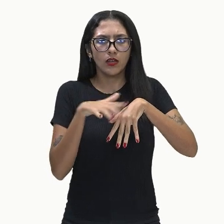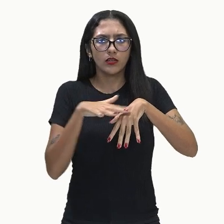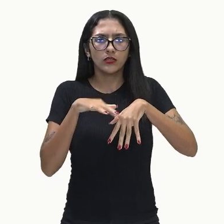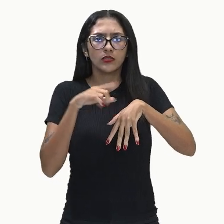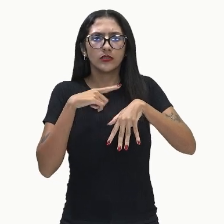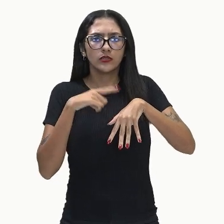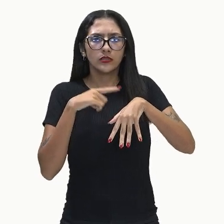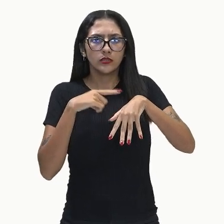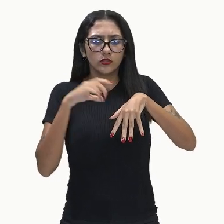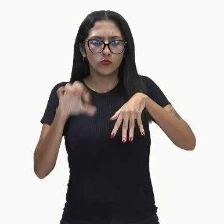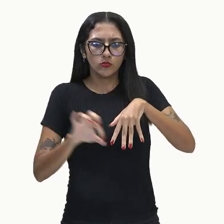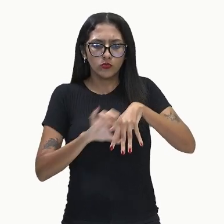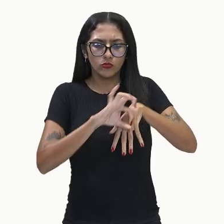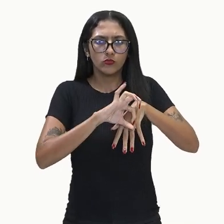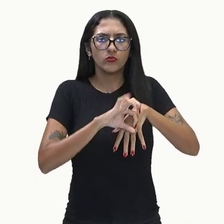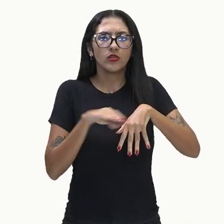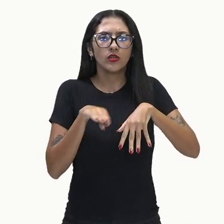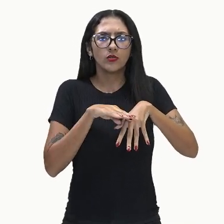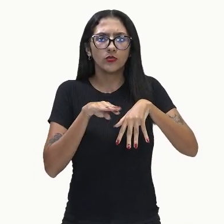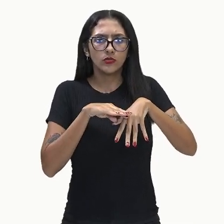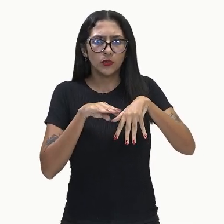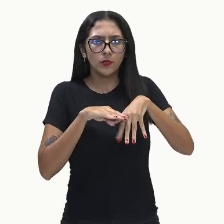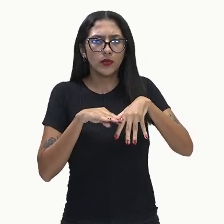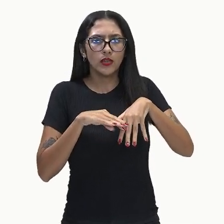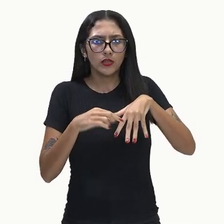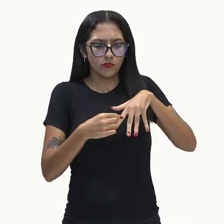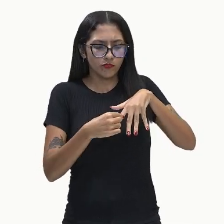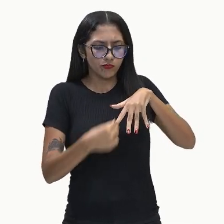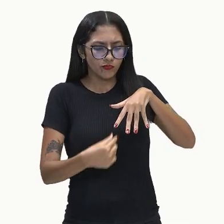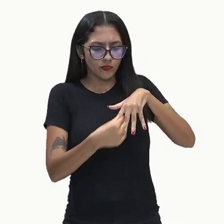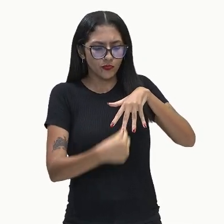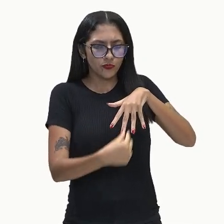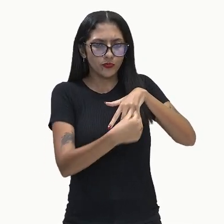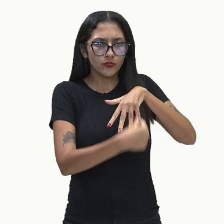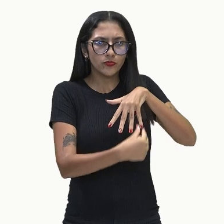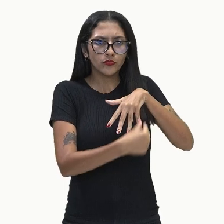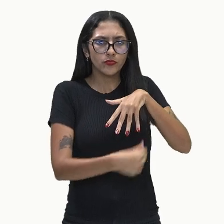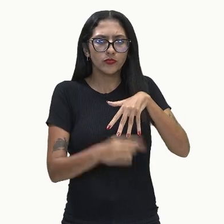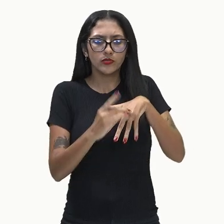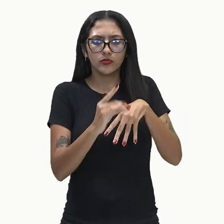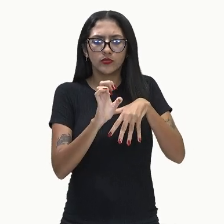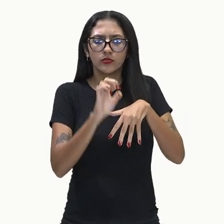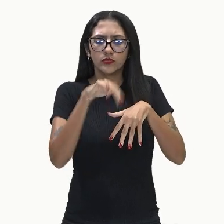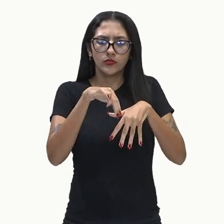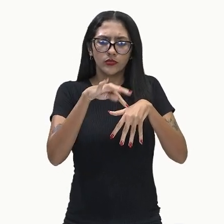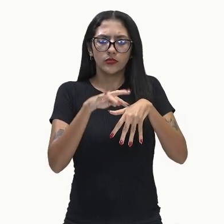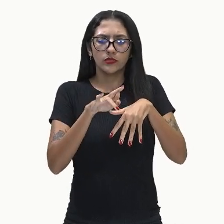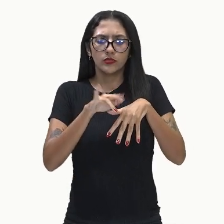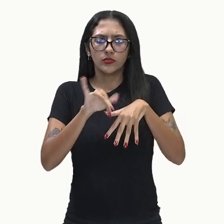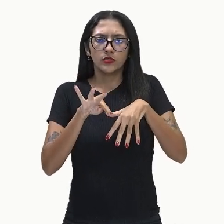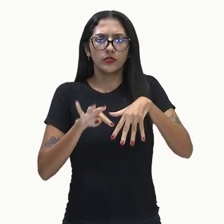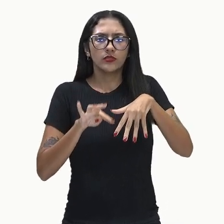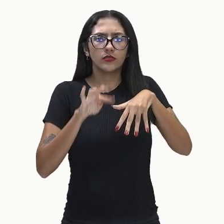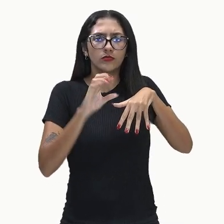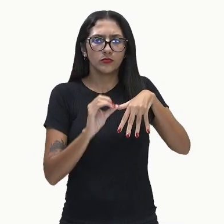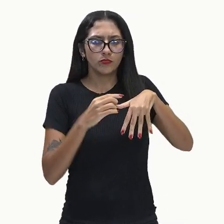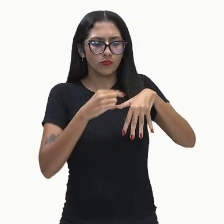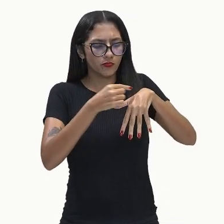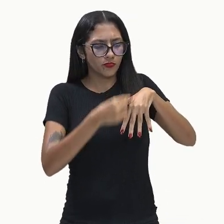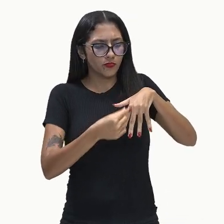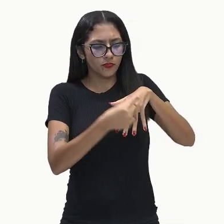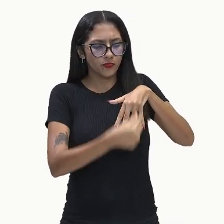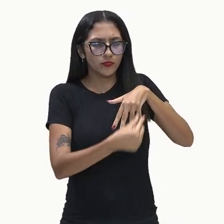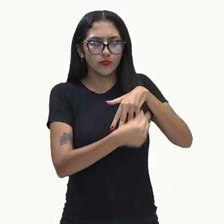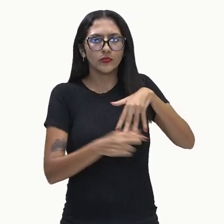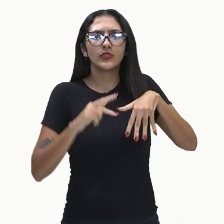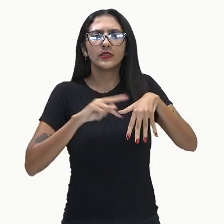o núcleo e o dendrito. Dendrito vem de dentro, significa árvores. E aqui, ó, por